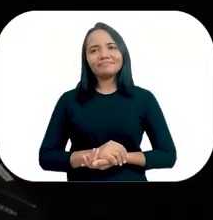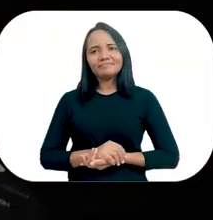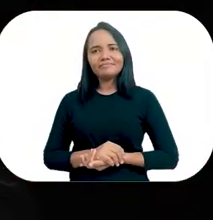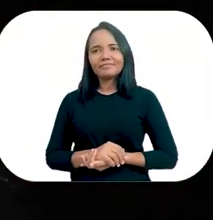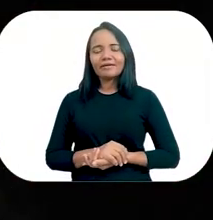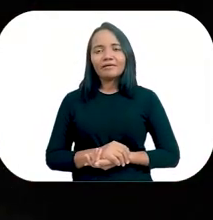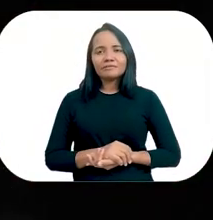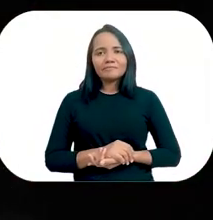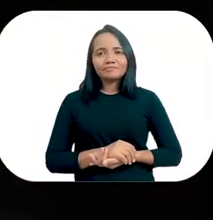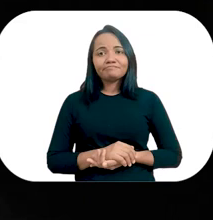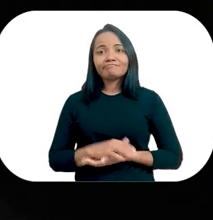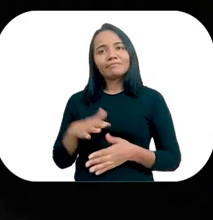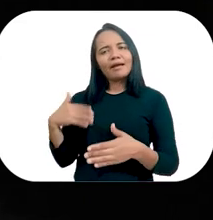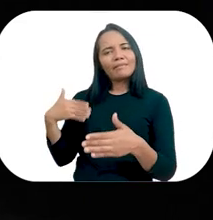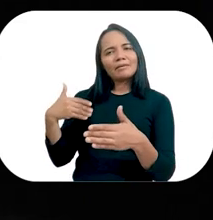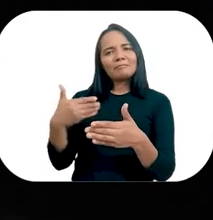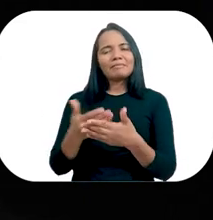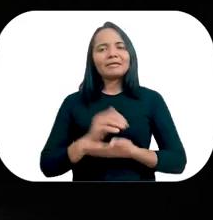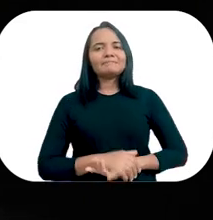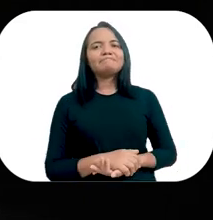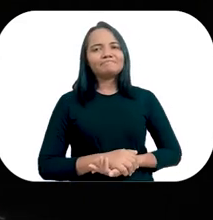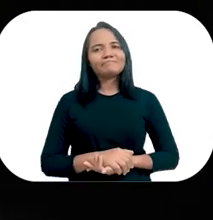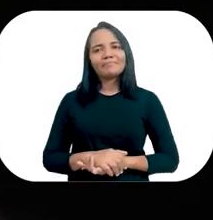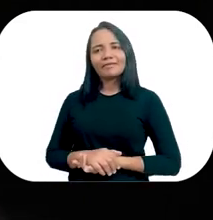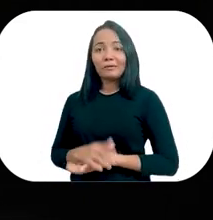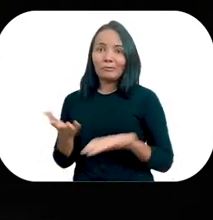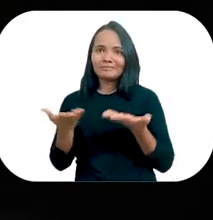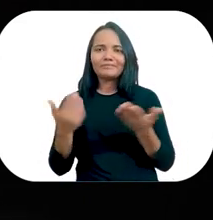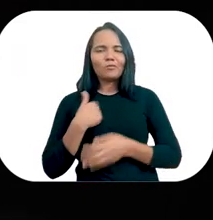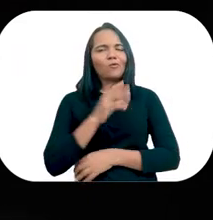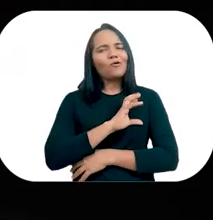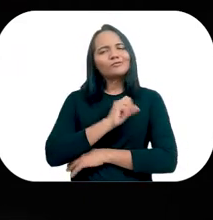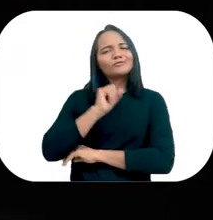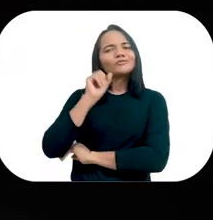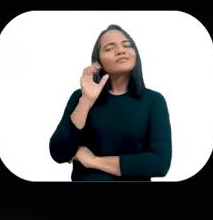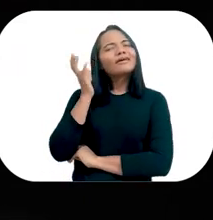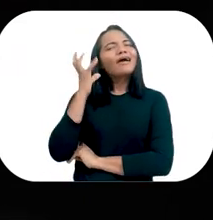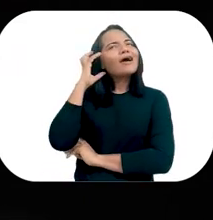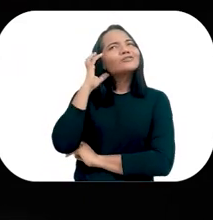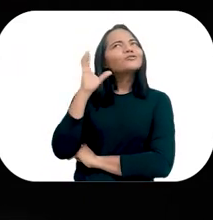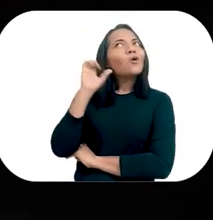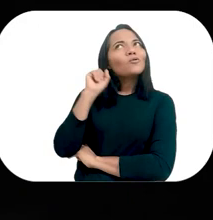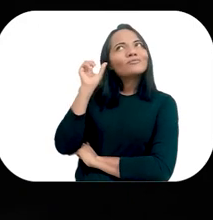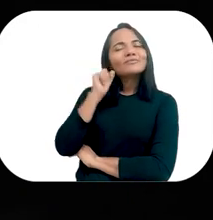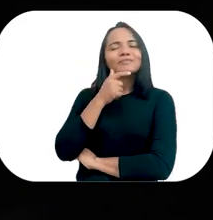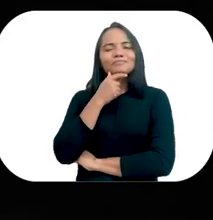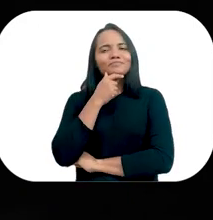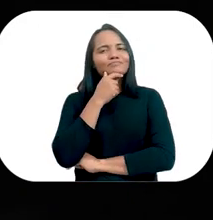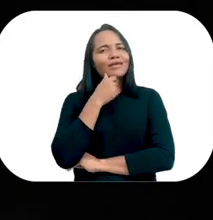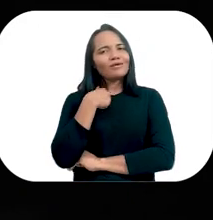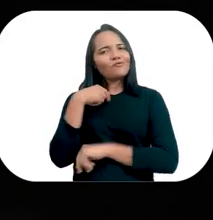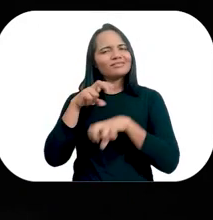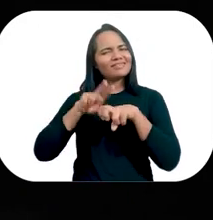Aí, indo para a data de agora, cá estou eu, gosto de estar escutando as rádios e tudo, e eu estava sentado um